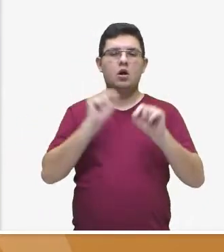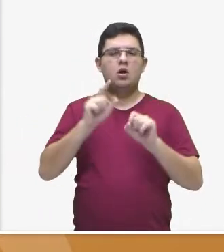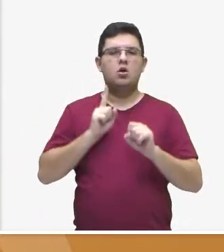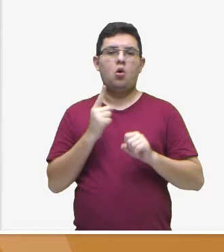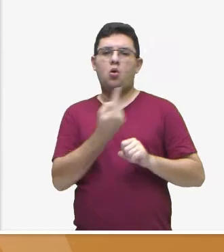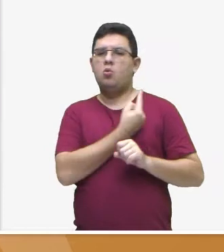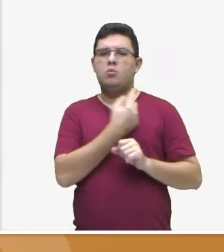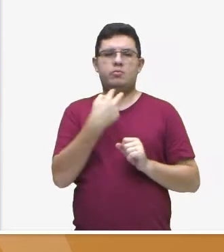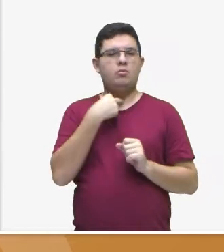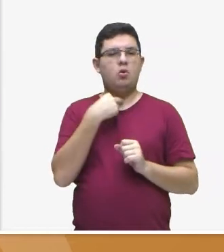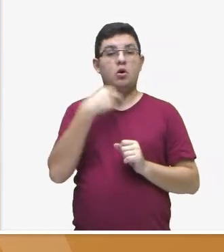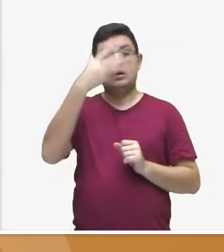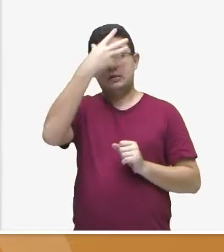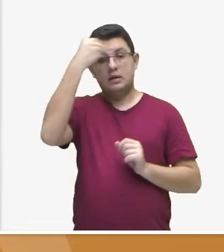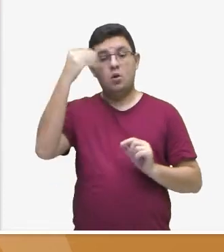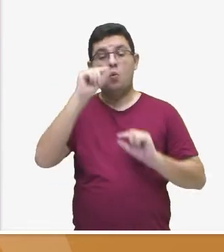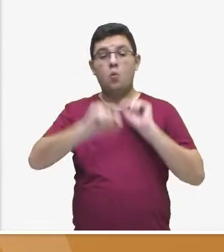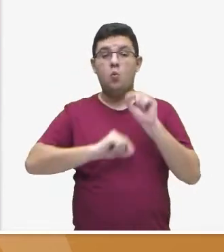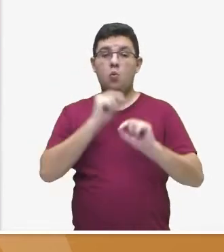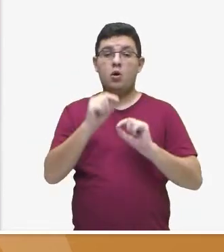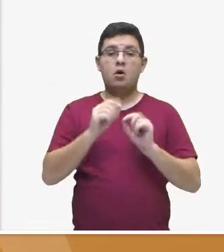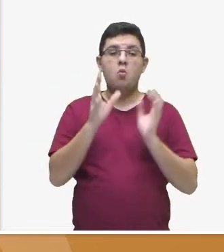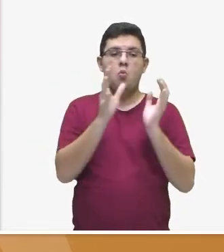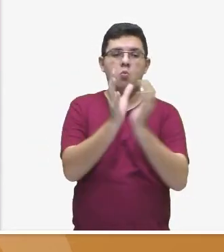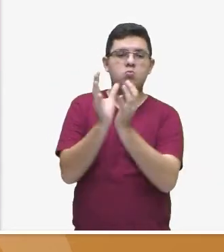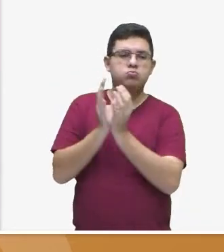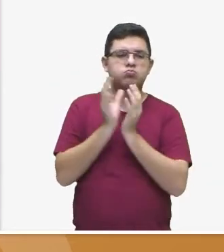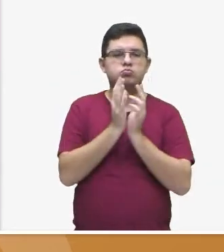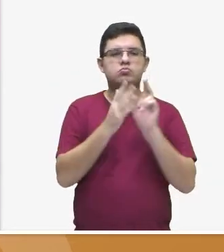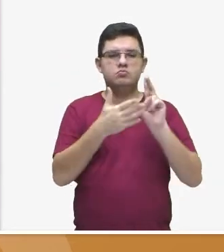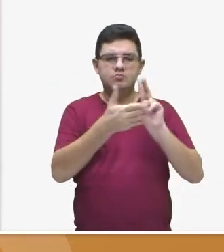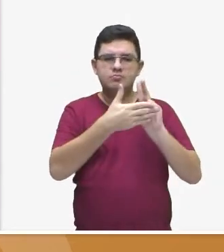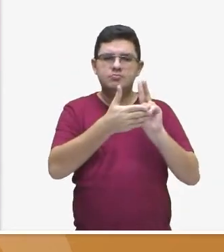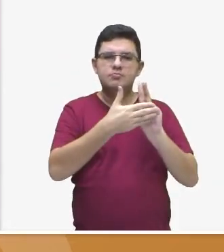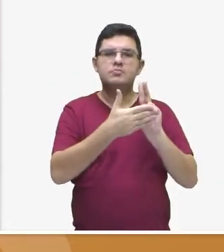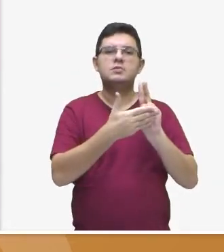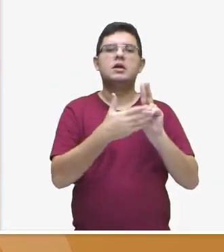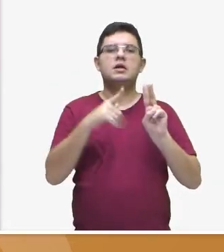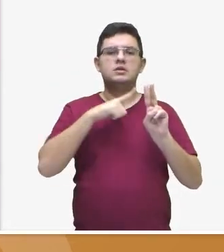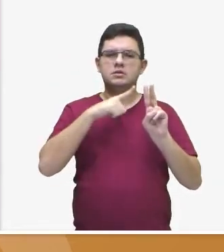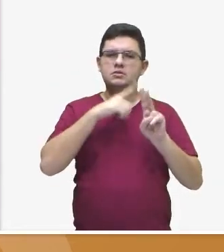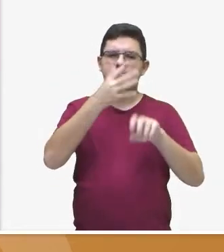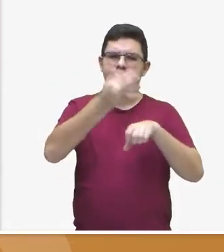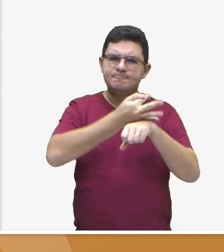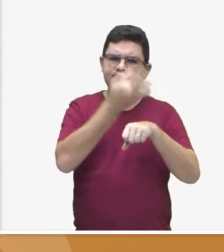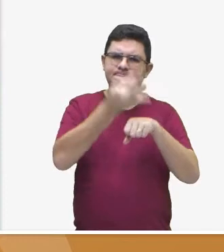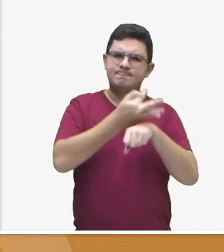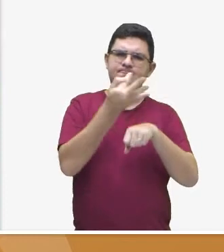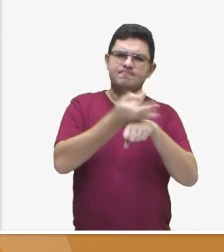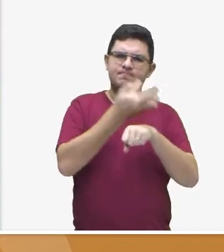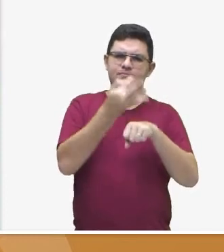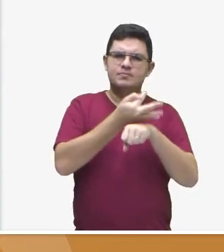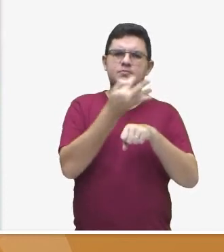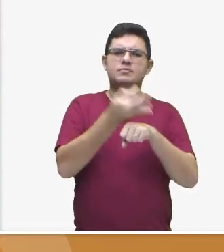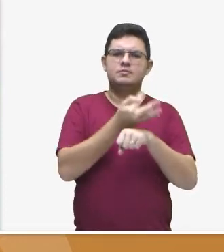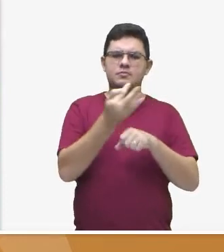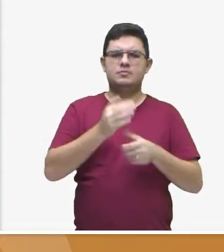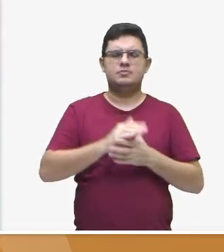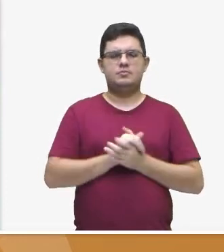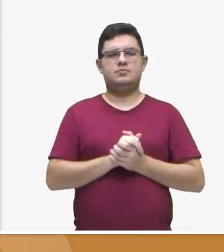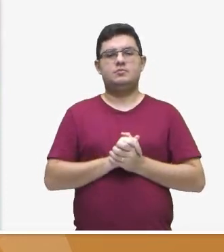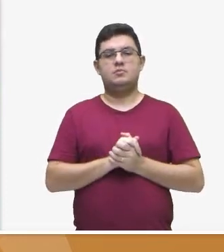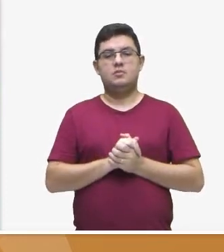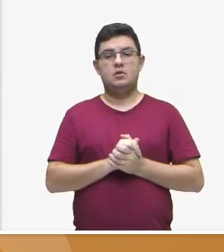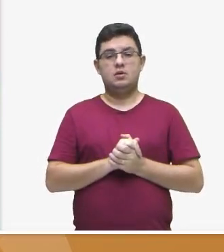esquecer a resistência que os povos indígenas empreenderam e empreendem. É interessante que se chame a atenção